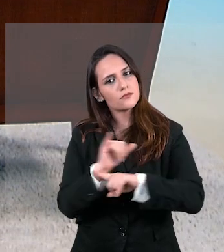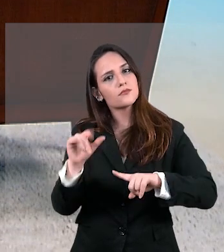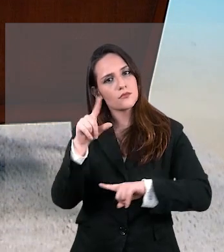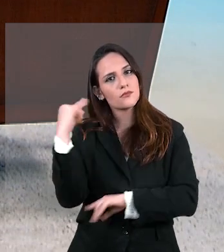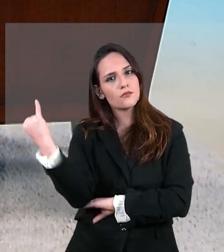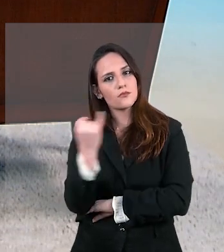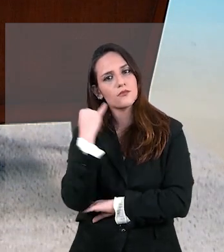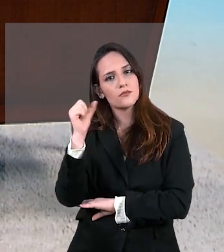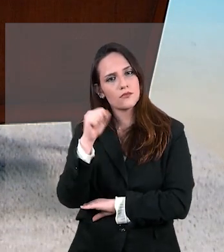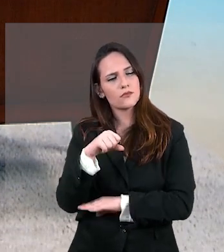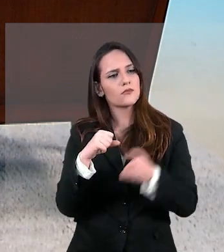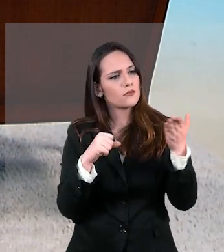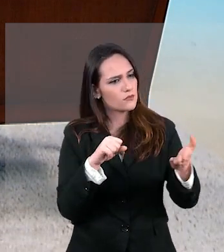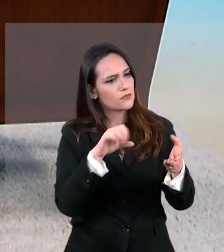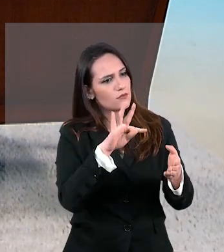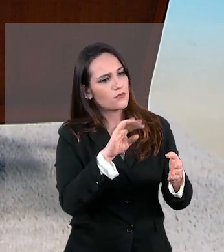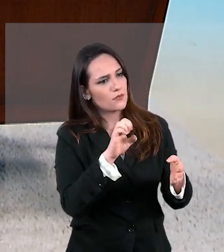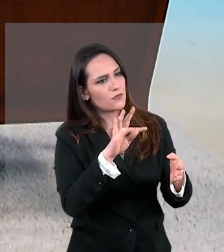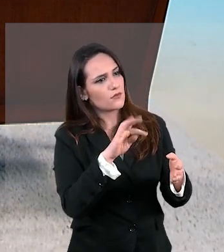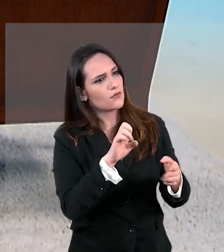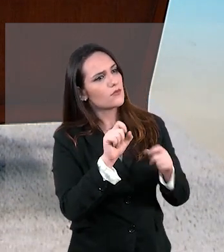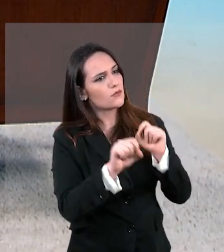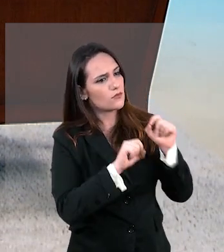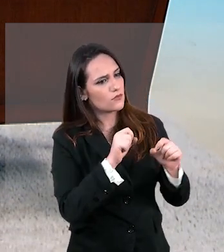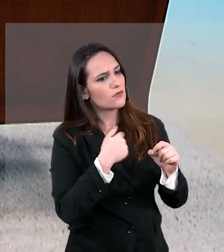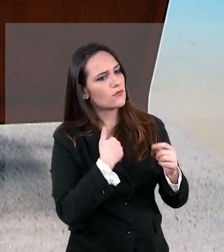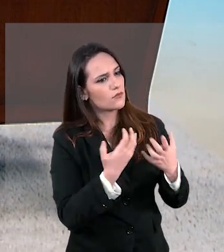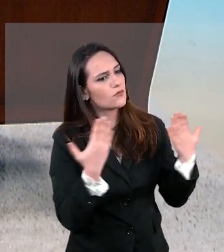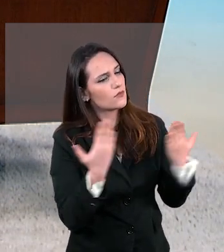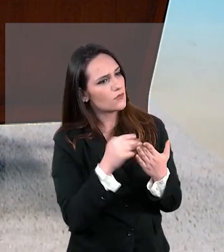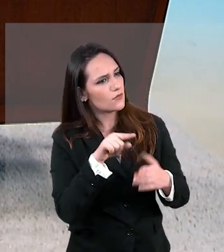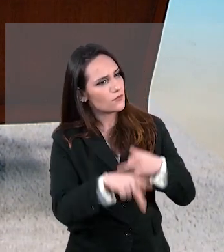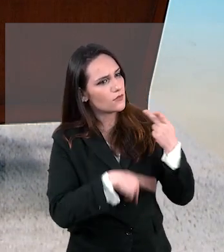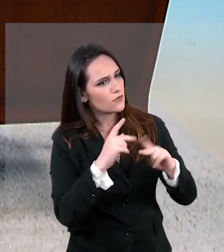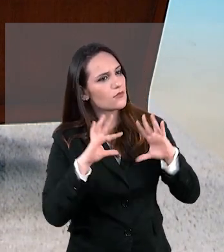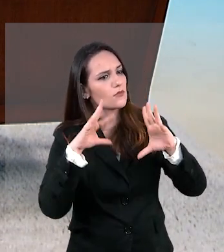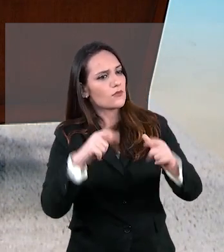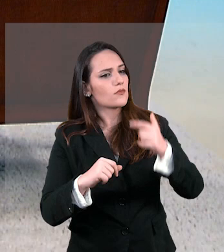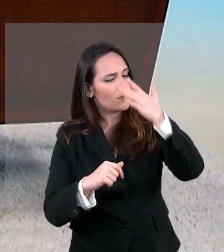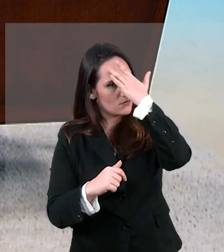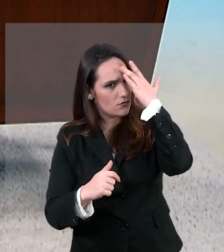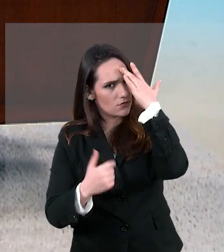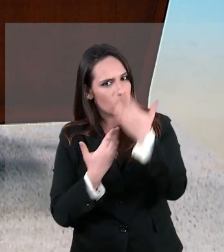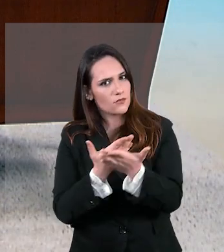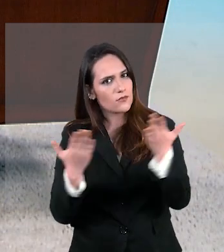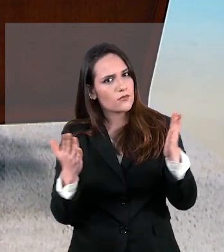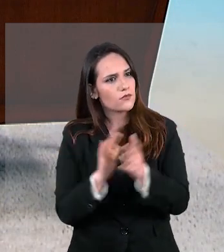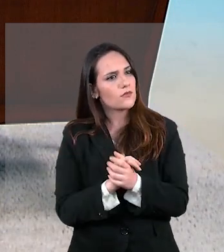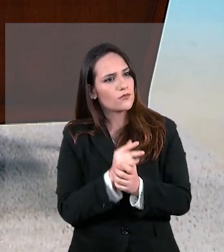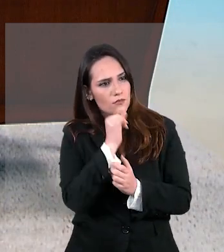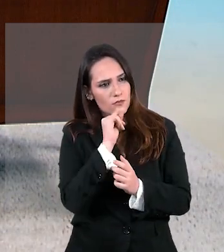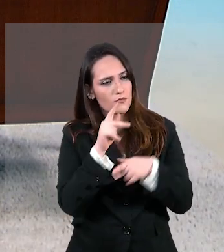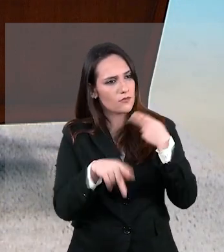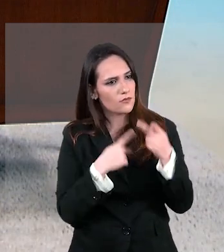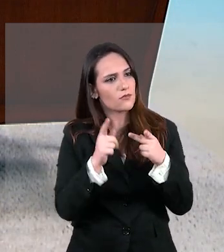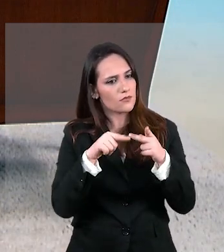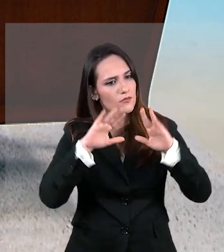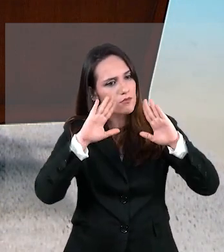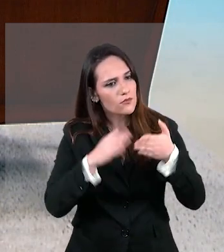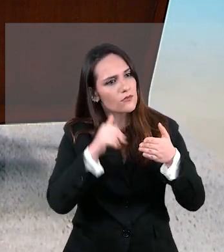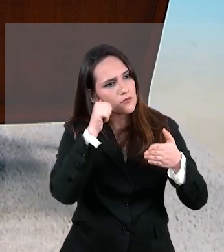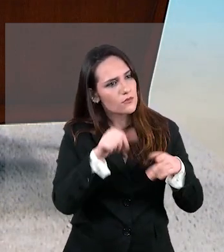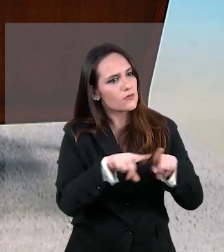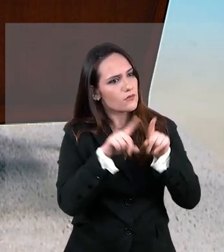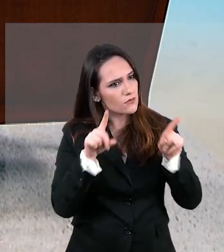essas ferramentas que são importantes. E TT, para a gente finalizar também, falar para todas as pessoas que estão nos assistindo, a gente fala muito com